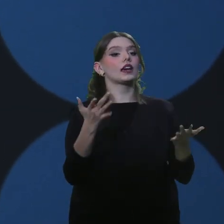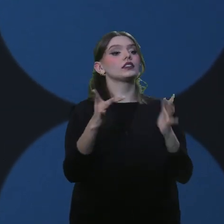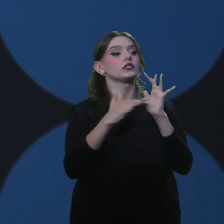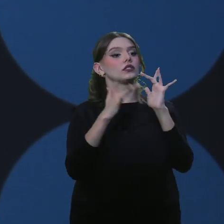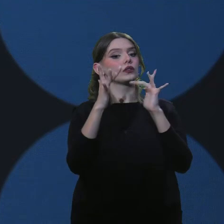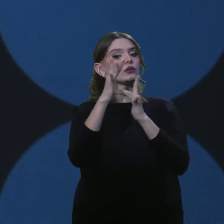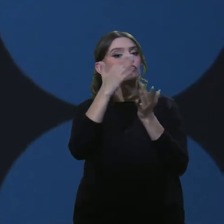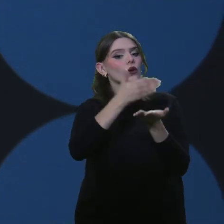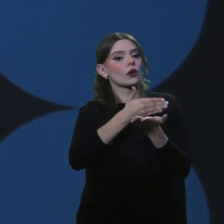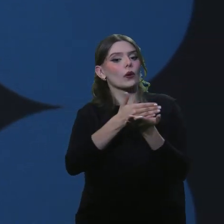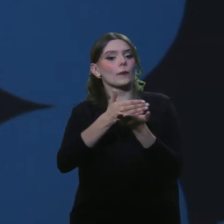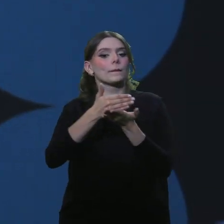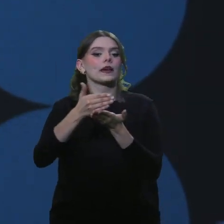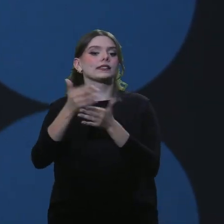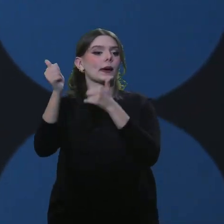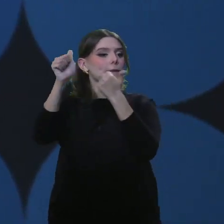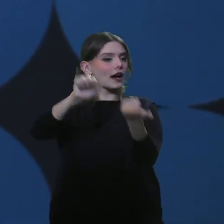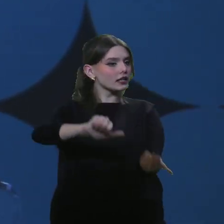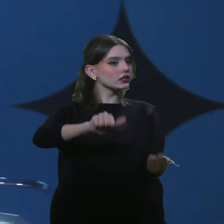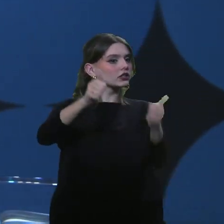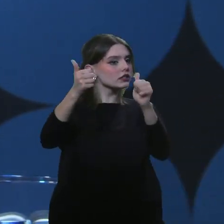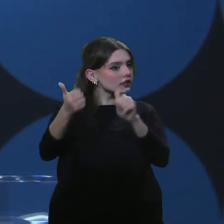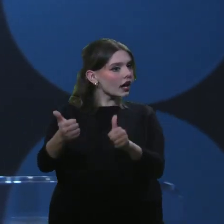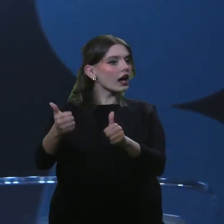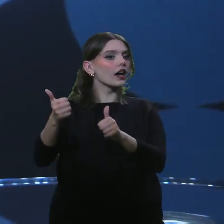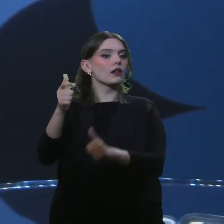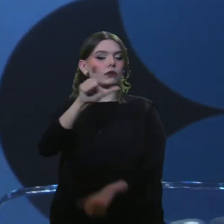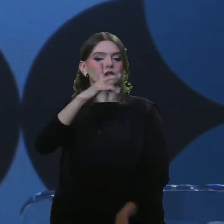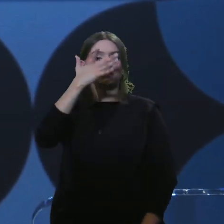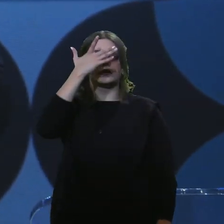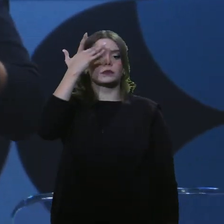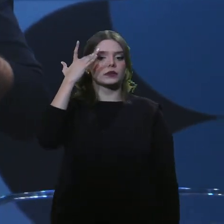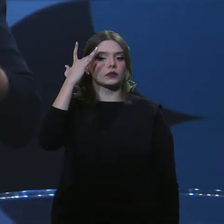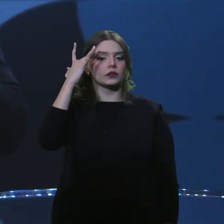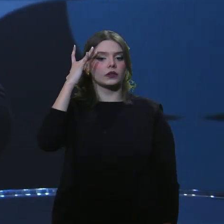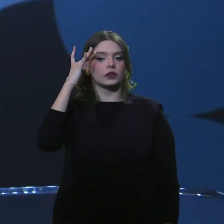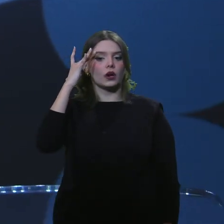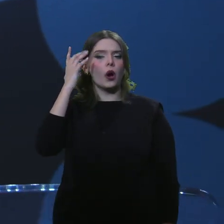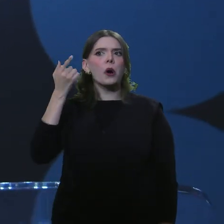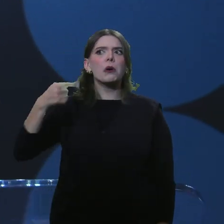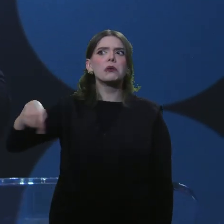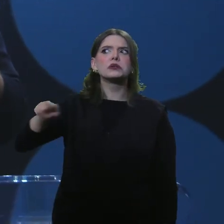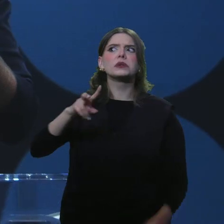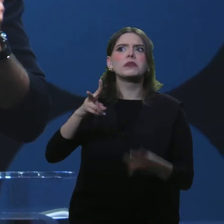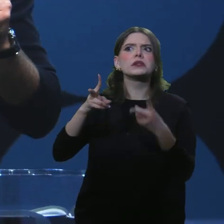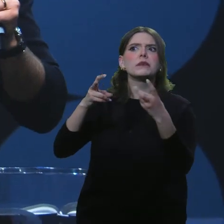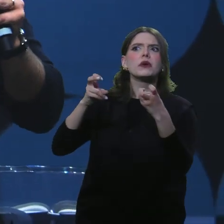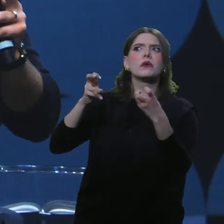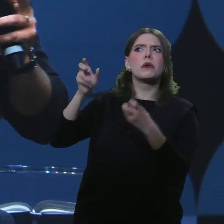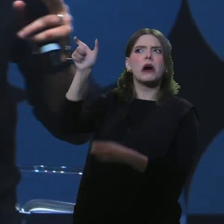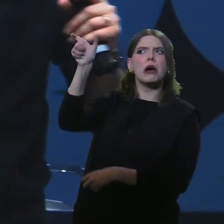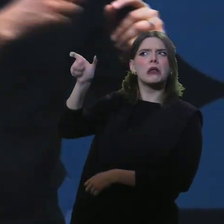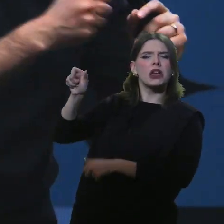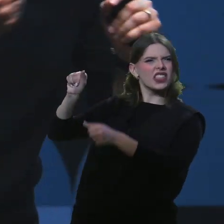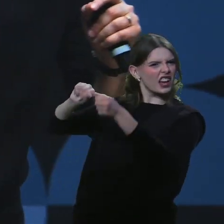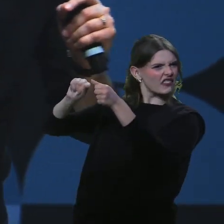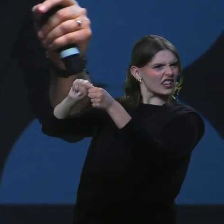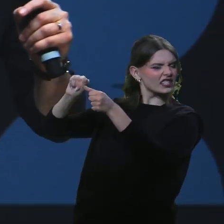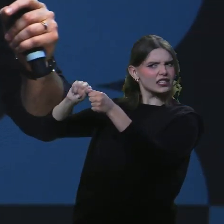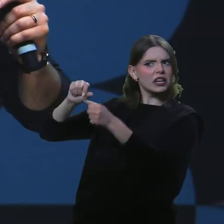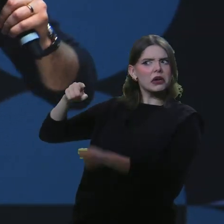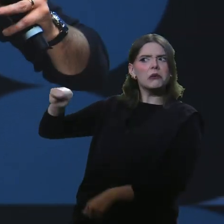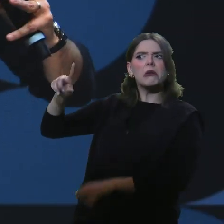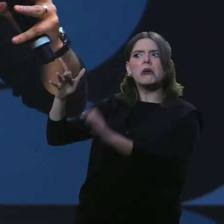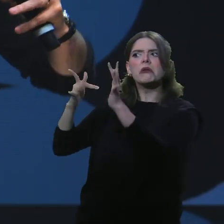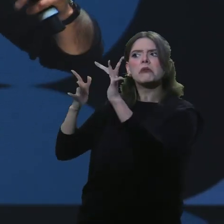rio. Então os discípulos de João Batista chegam para João Batista e falam: João, vem aqui, você viu o que está acontecendo? Lembra aquele cara que você batizou